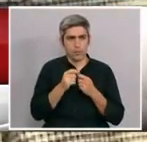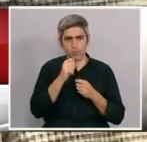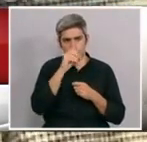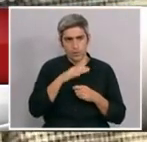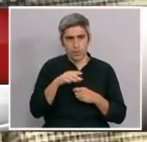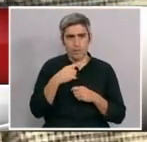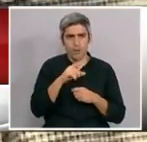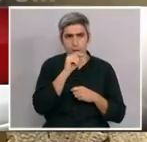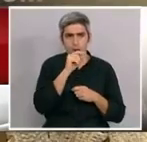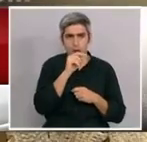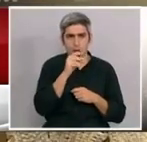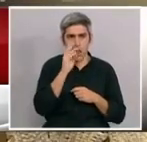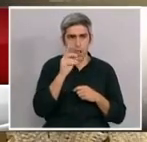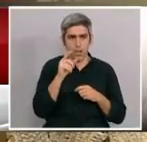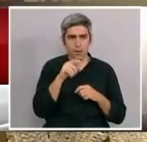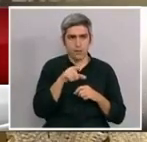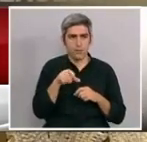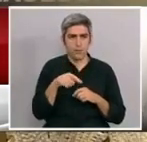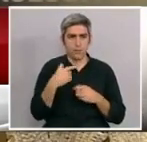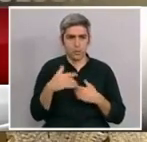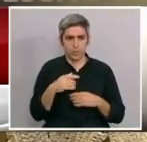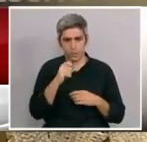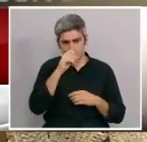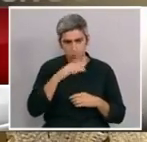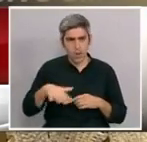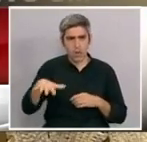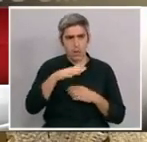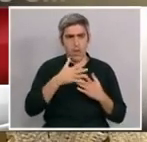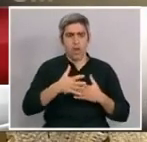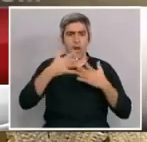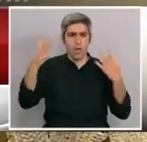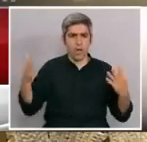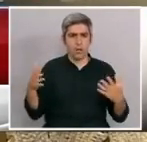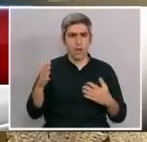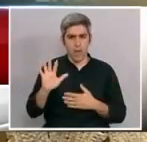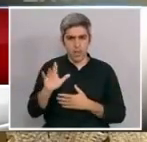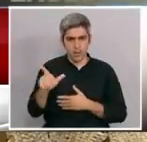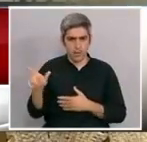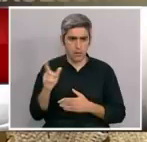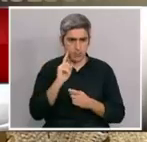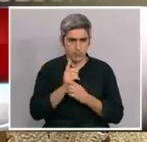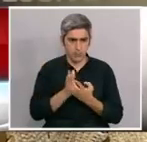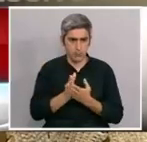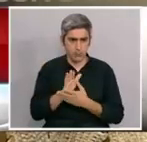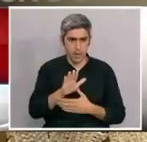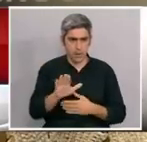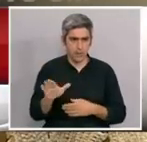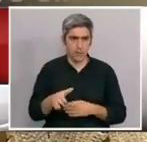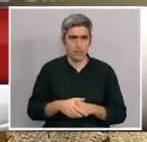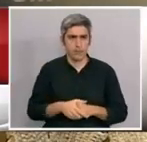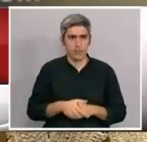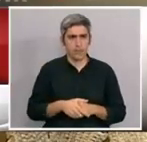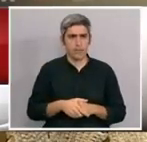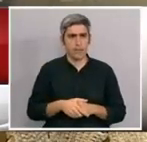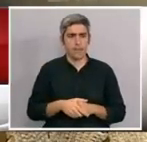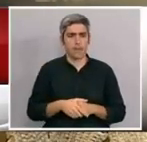havia um galinheiro. Aquilo era um jardim enorme. Ainda lá está hoje. Claro. O único